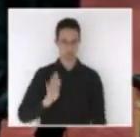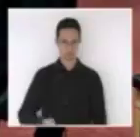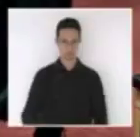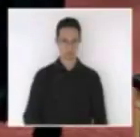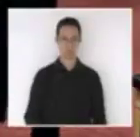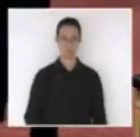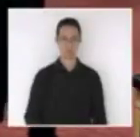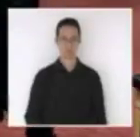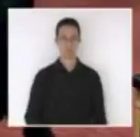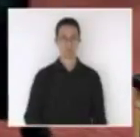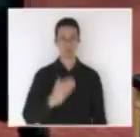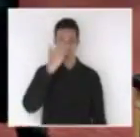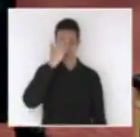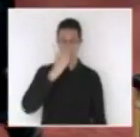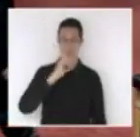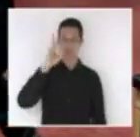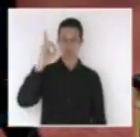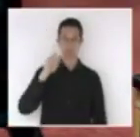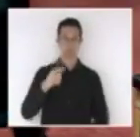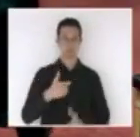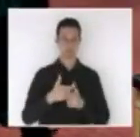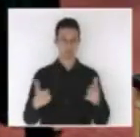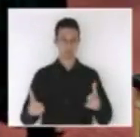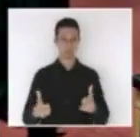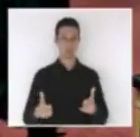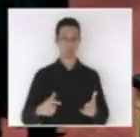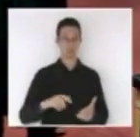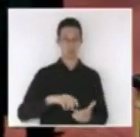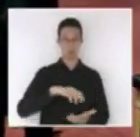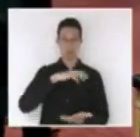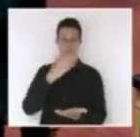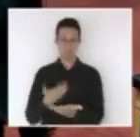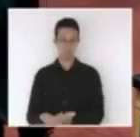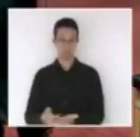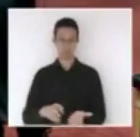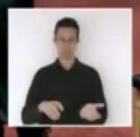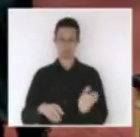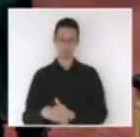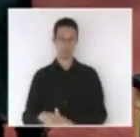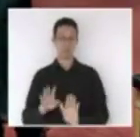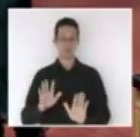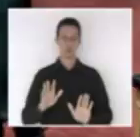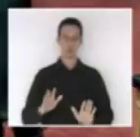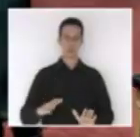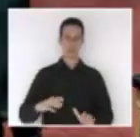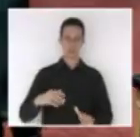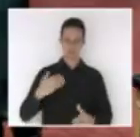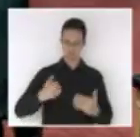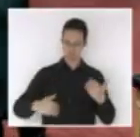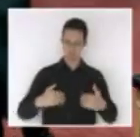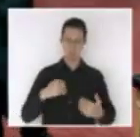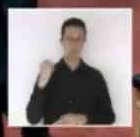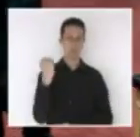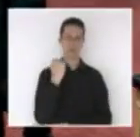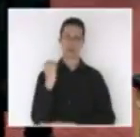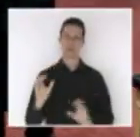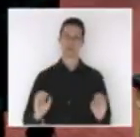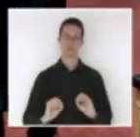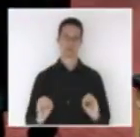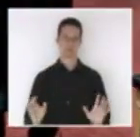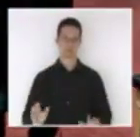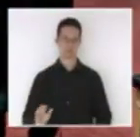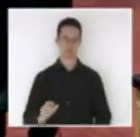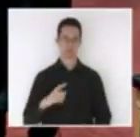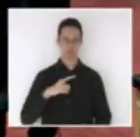Graças a Deus teve sorte. A atropelada foi forte, mas não causou gravidade. E em meia barbaridade daquele